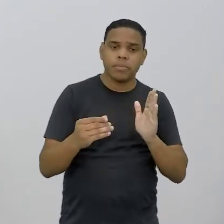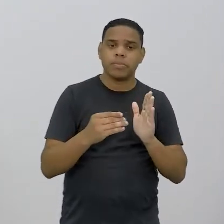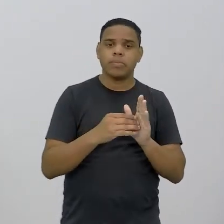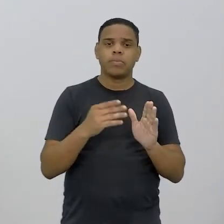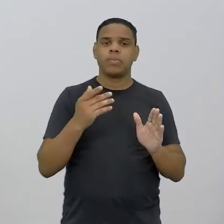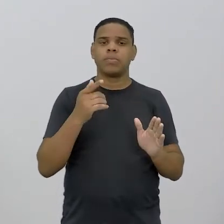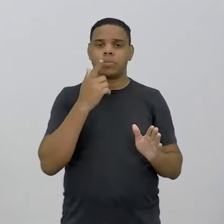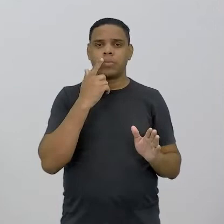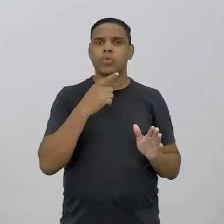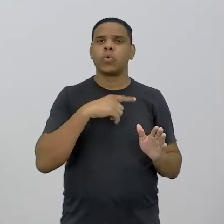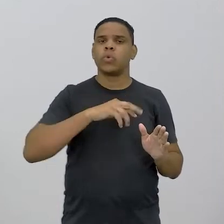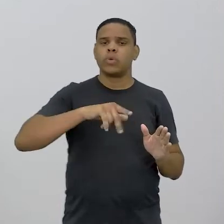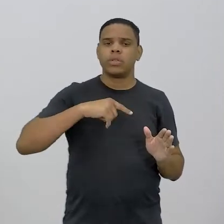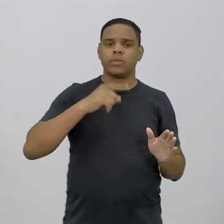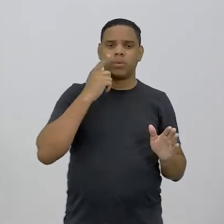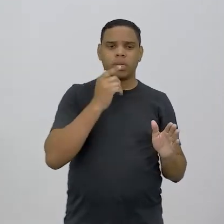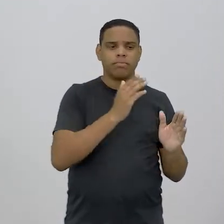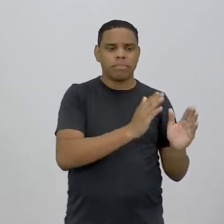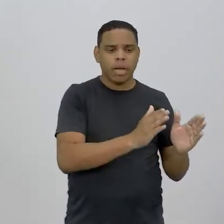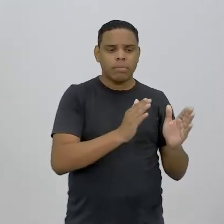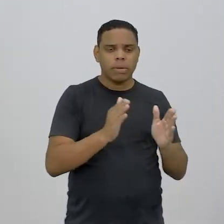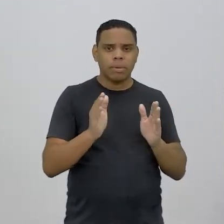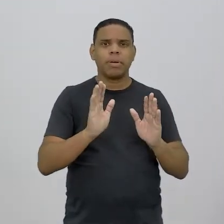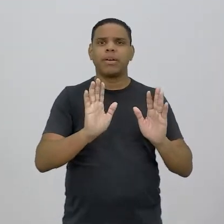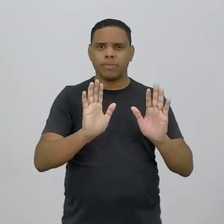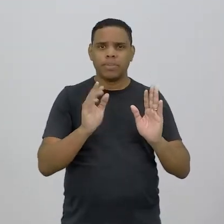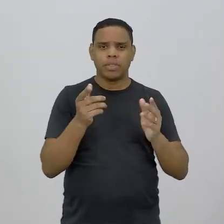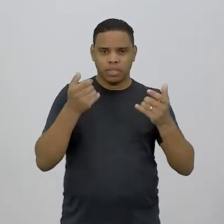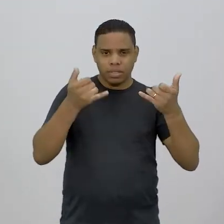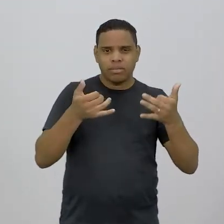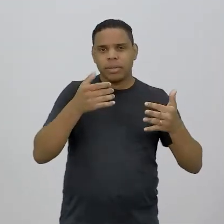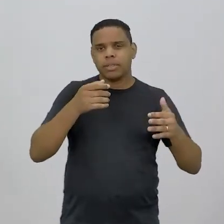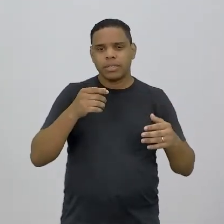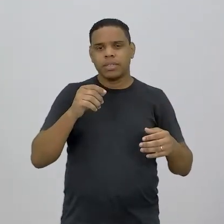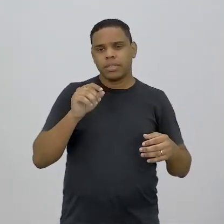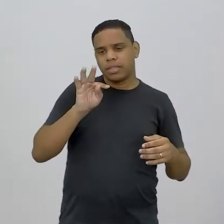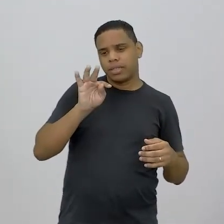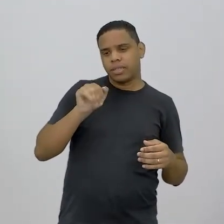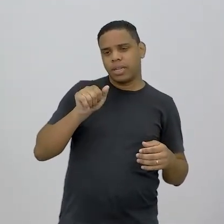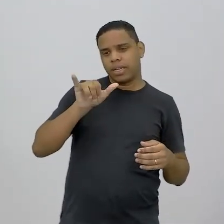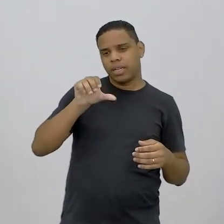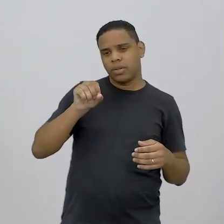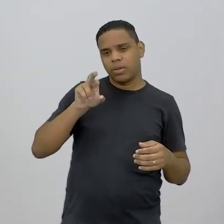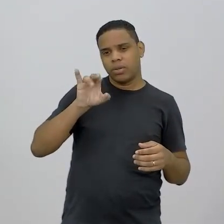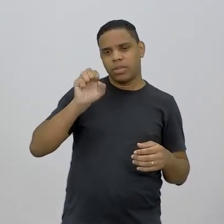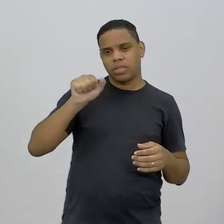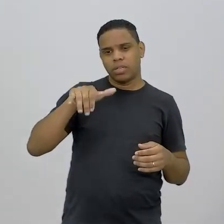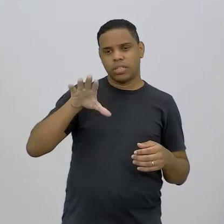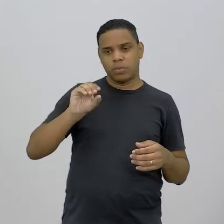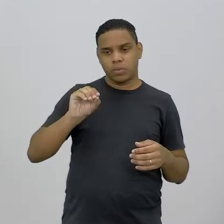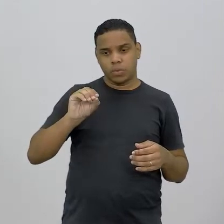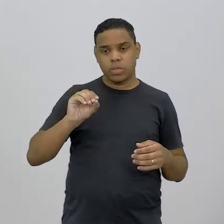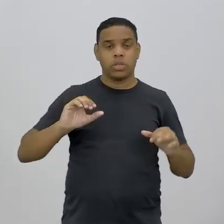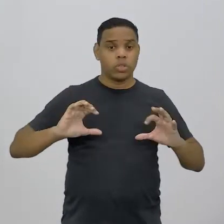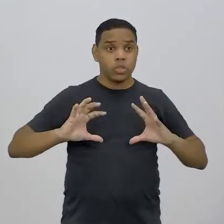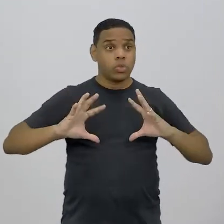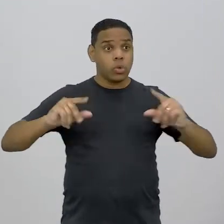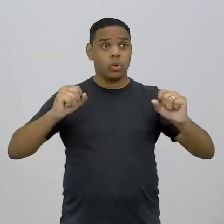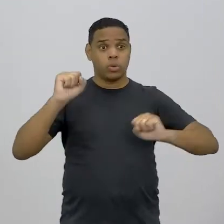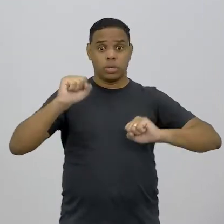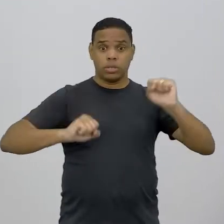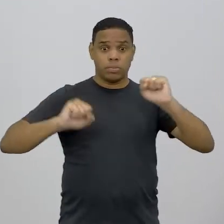existiram sequencialmente um atrás do outro. Então, quando a gente fala de Taylorismo, a gente não fala que todas as